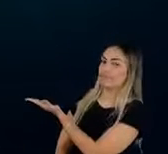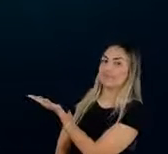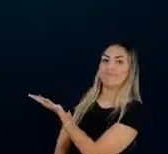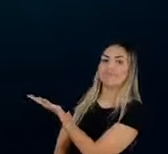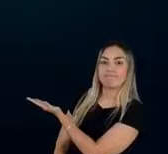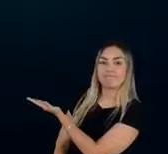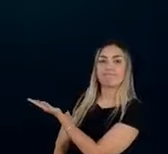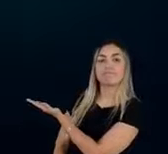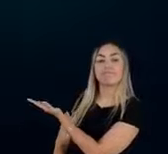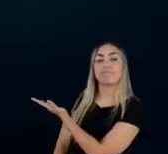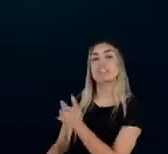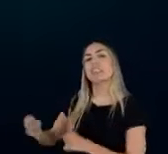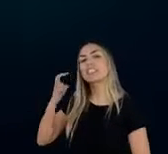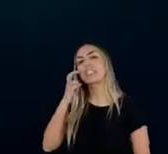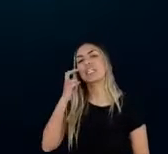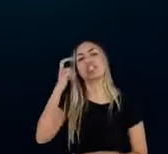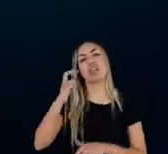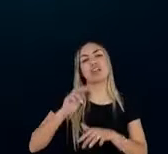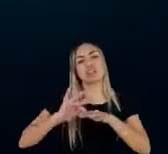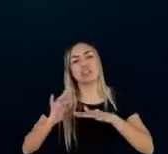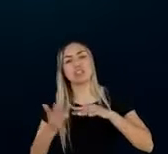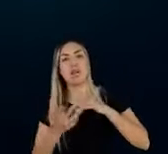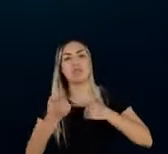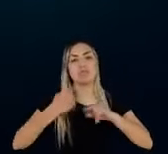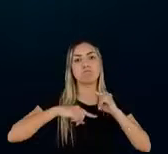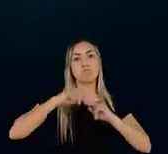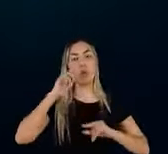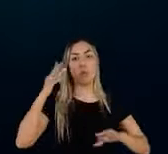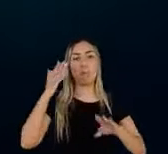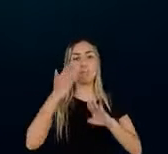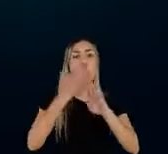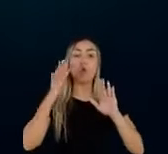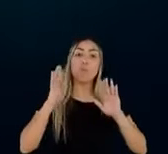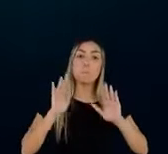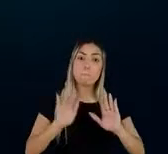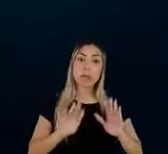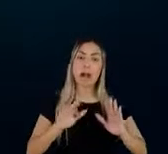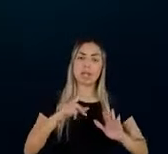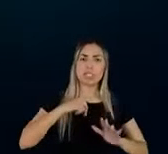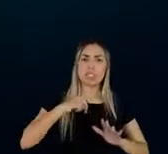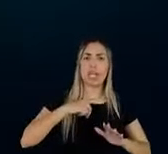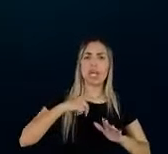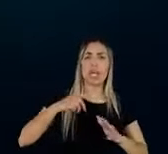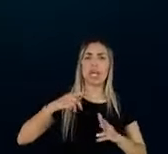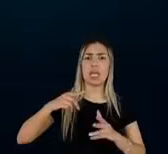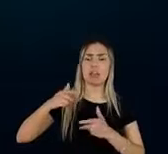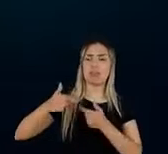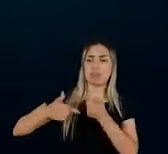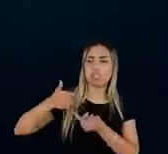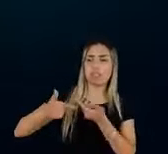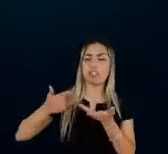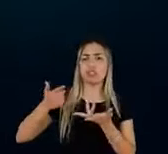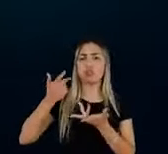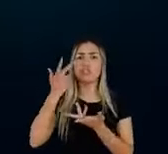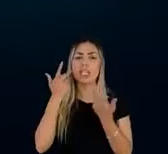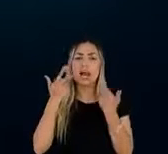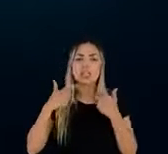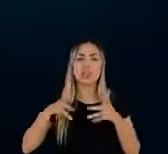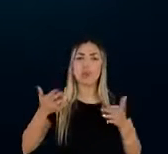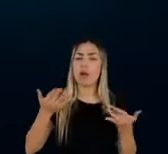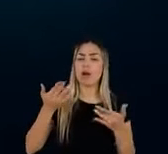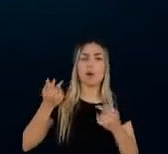mas a barca muito do que o Denis escreveu aqui vários serviços tradicionais estão embarcando e se tornando